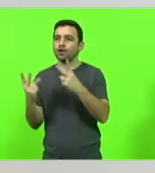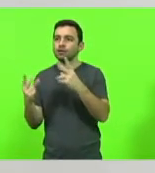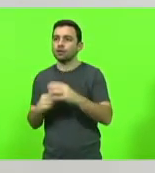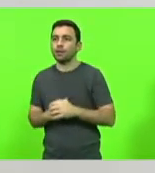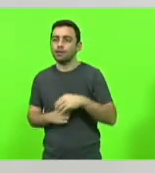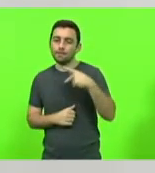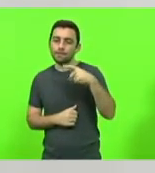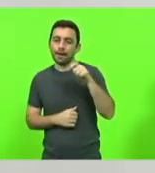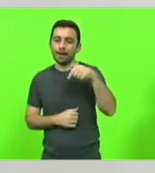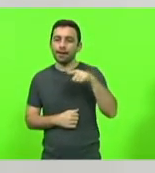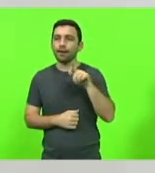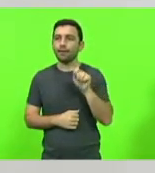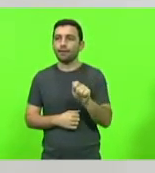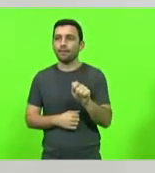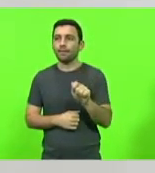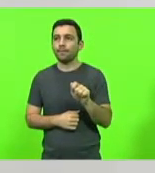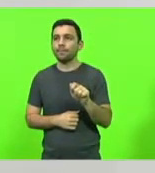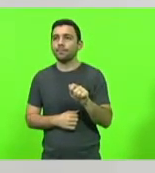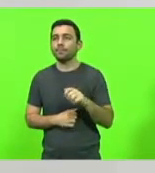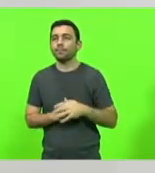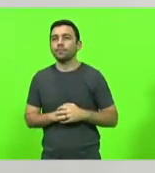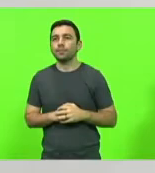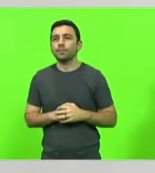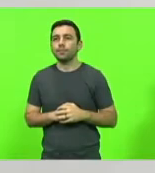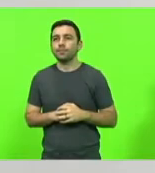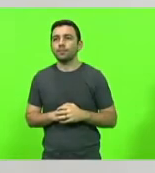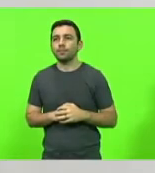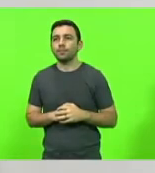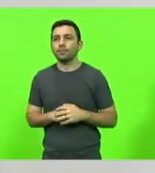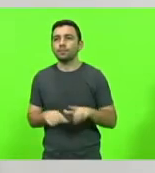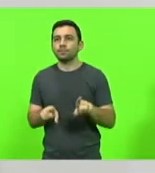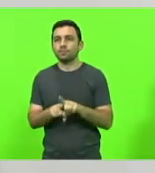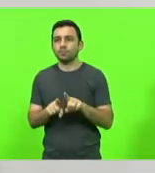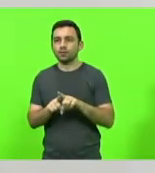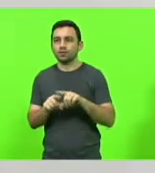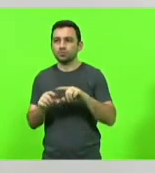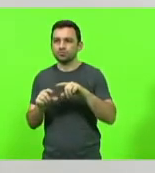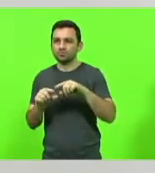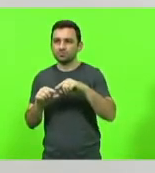também, tentáculo de...